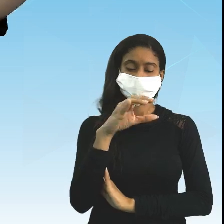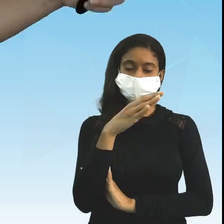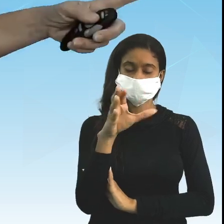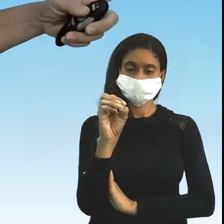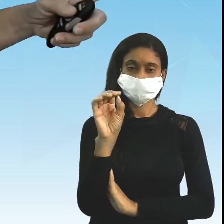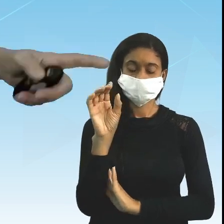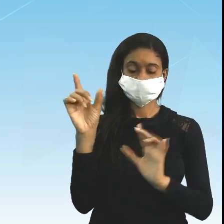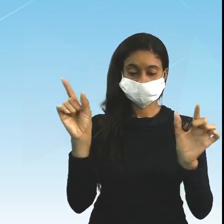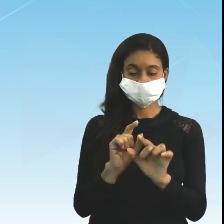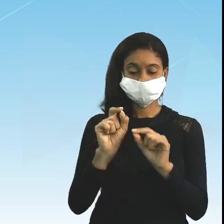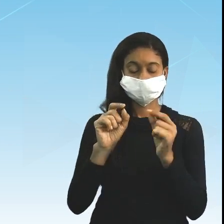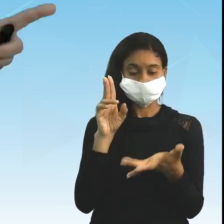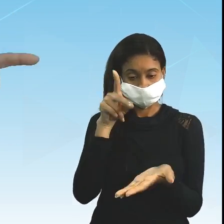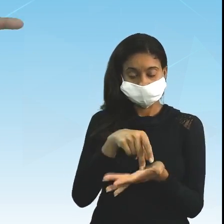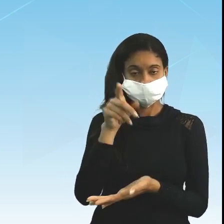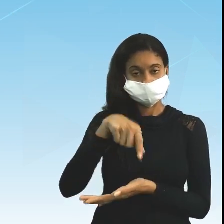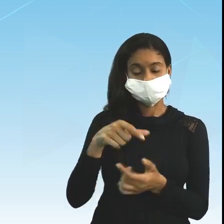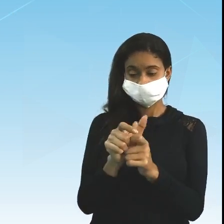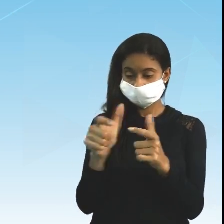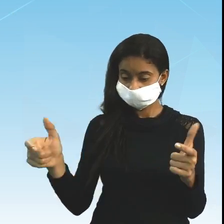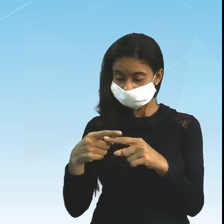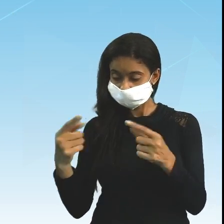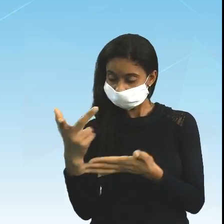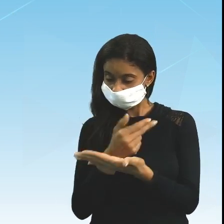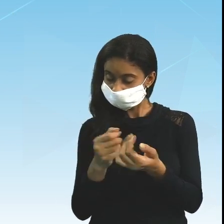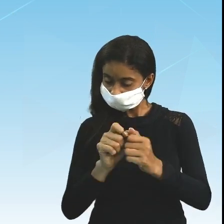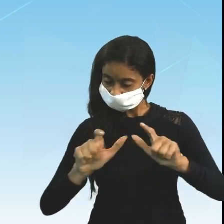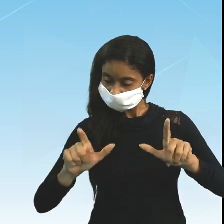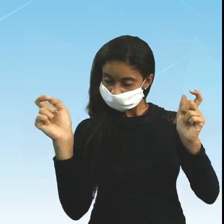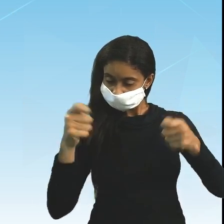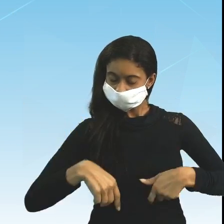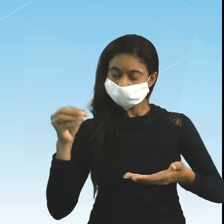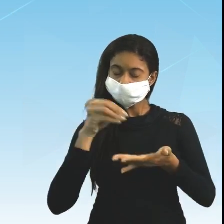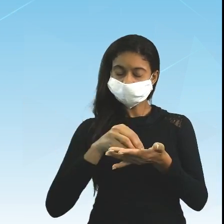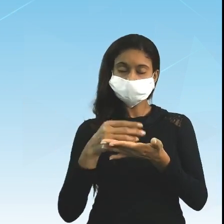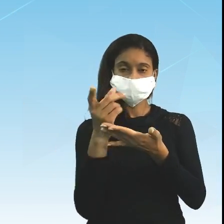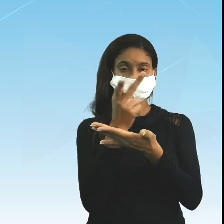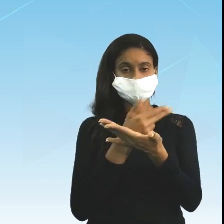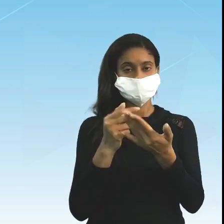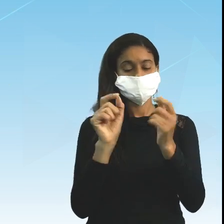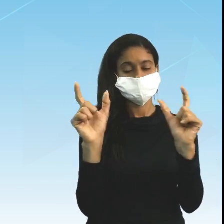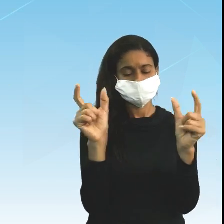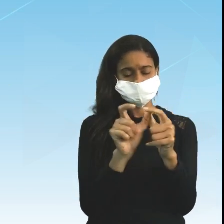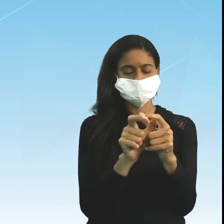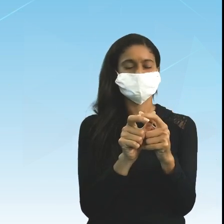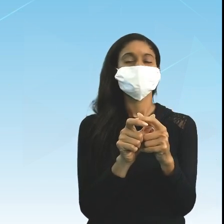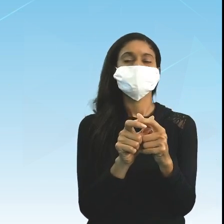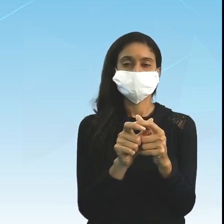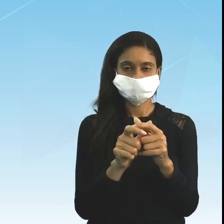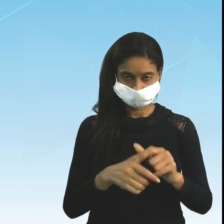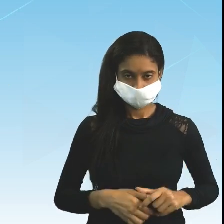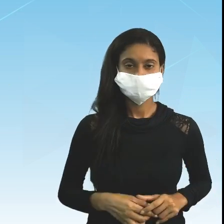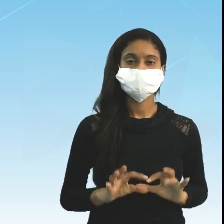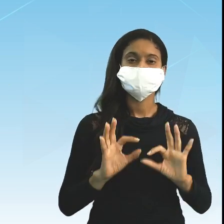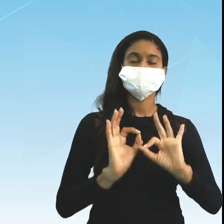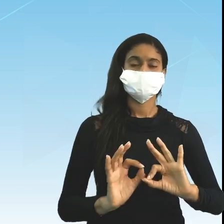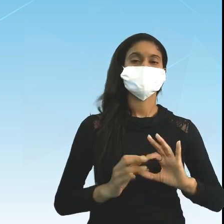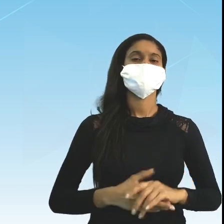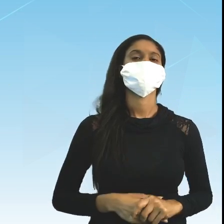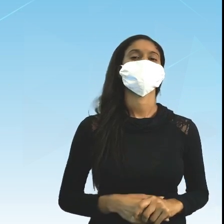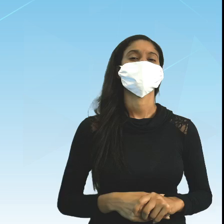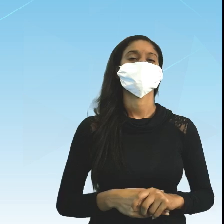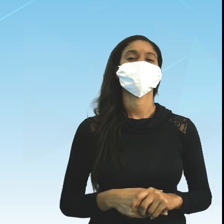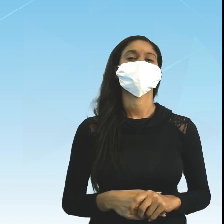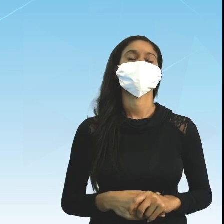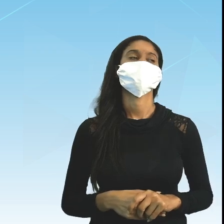ela é. Ele é grande, mas no mapa a gente pode colocar o tamanho dele reduzidamente. Tá certo?